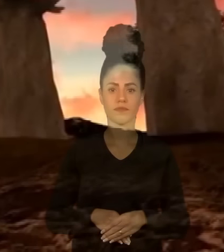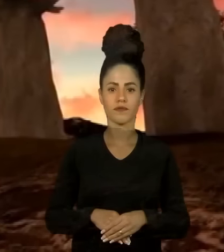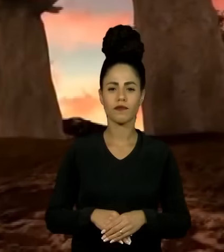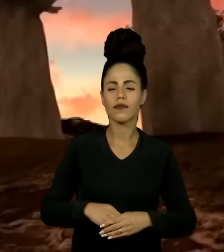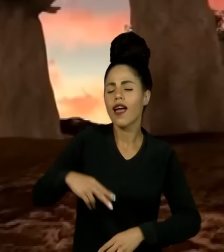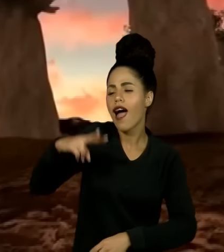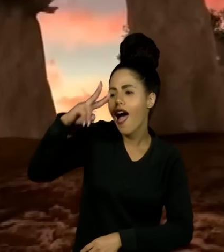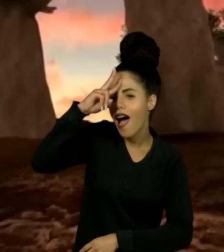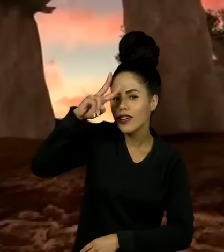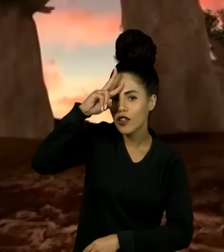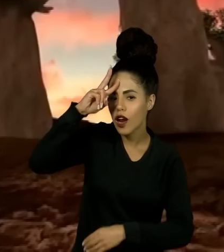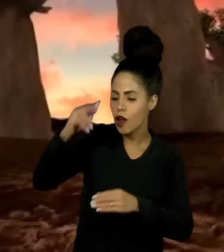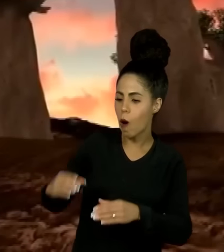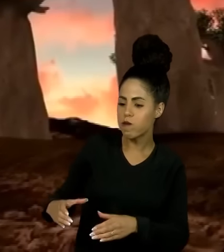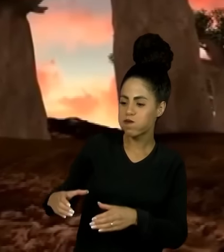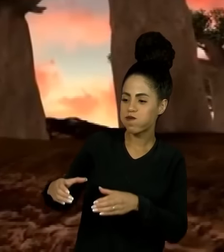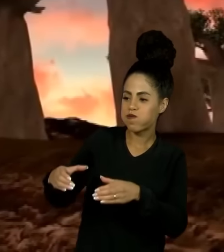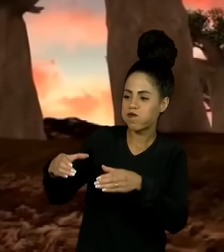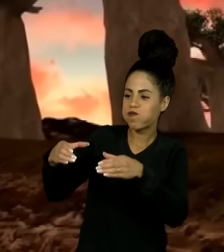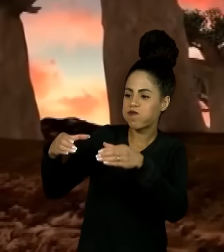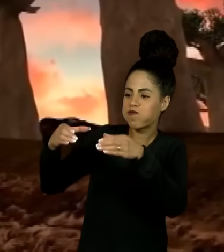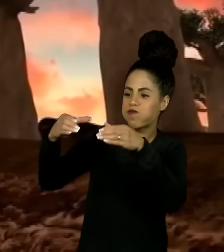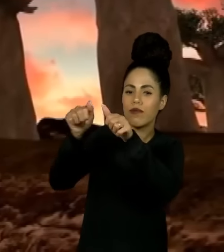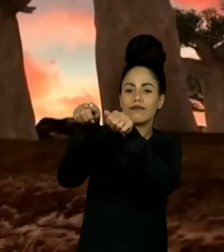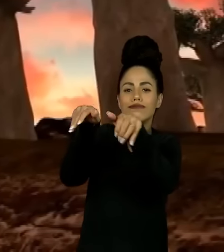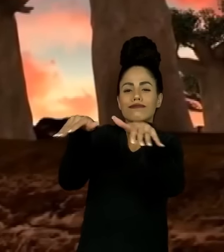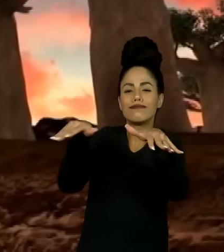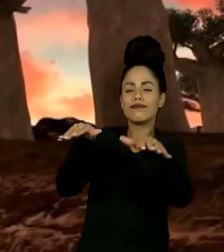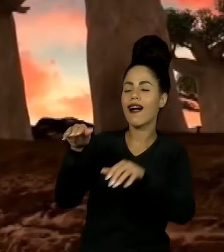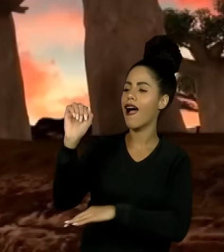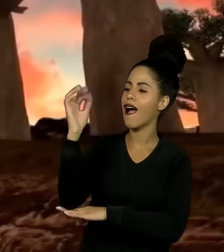A história do baobá, a árvore da vida.